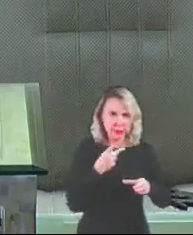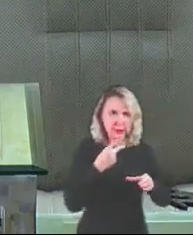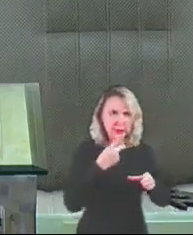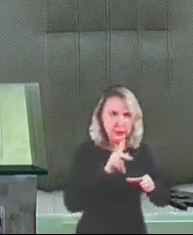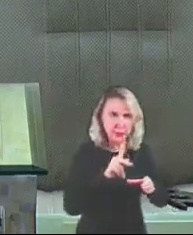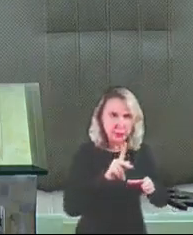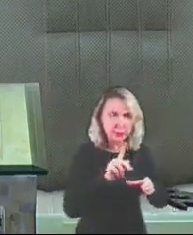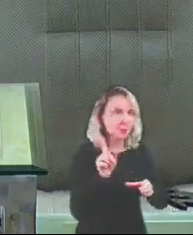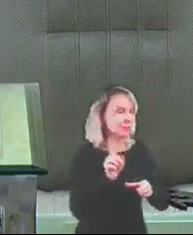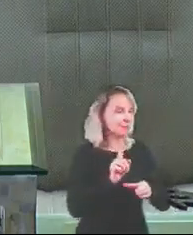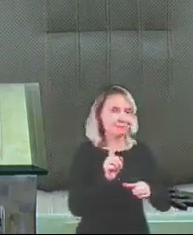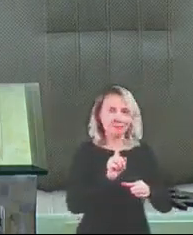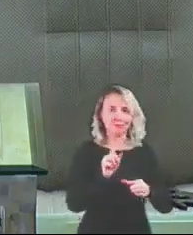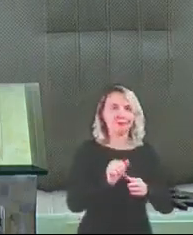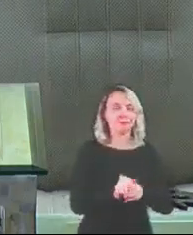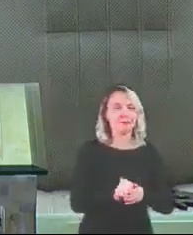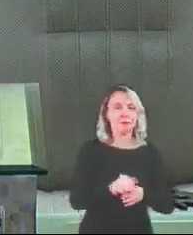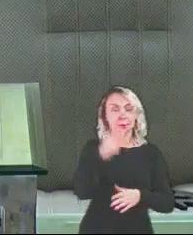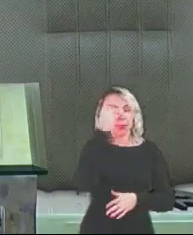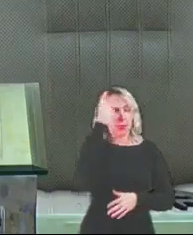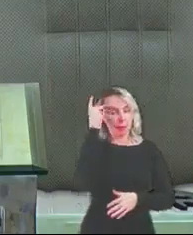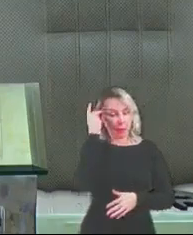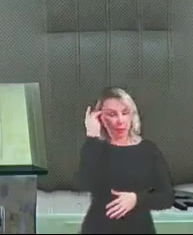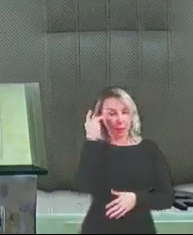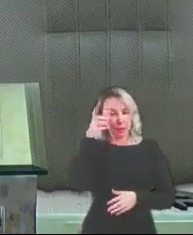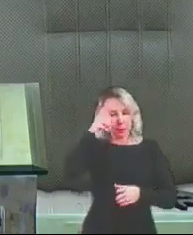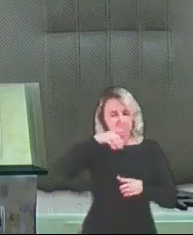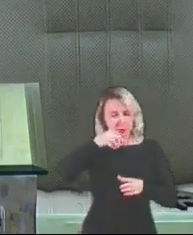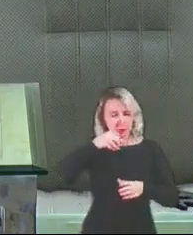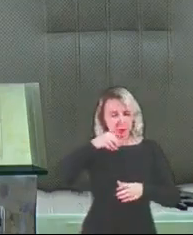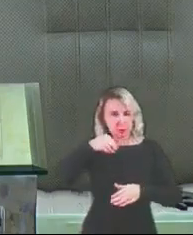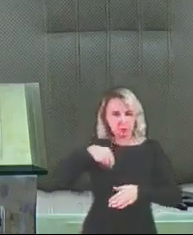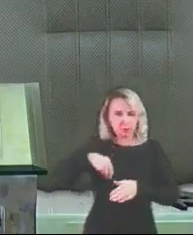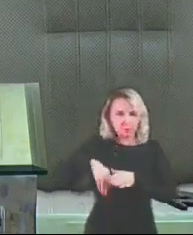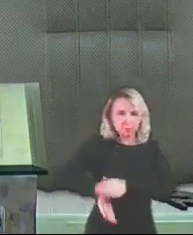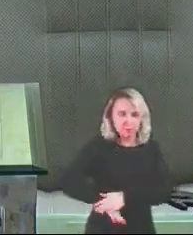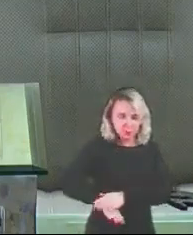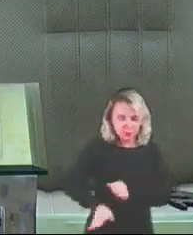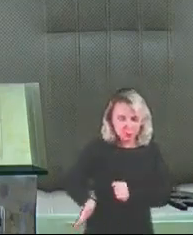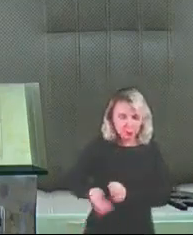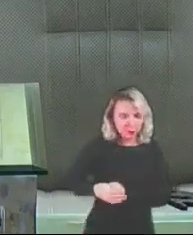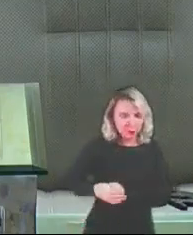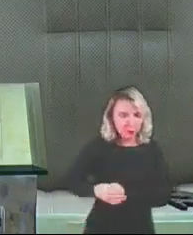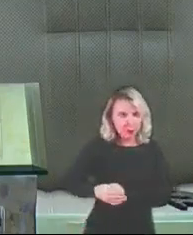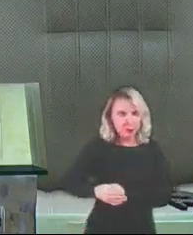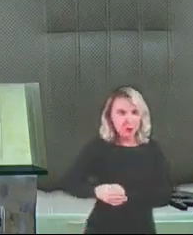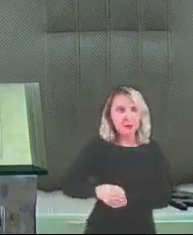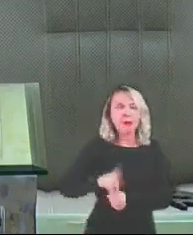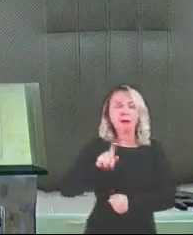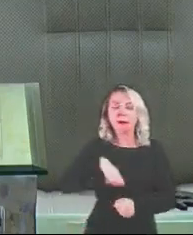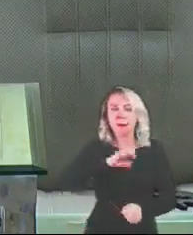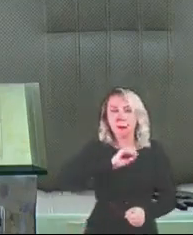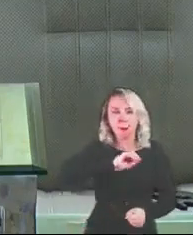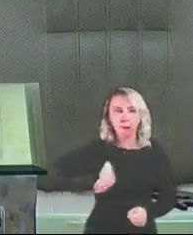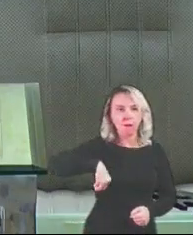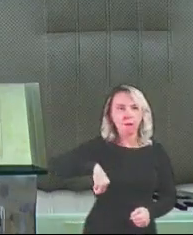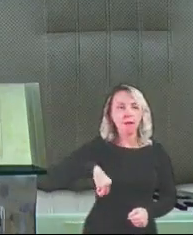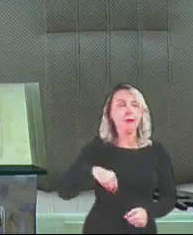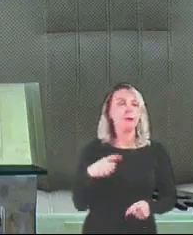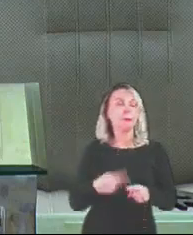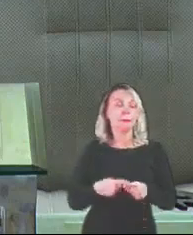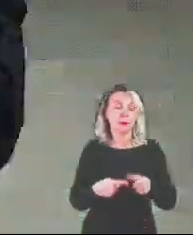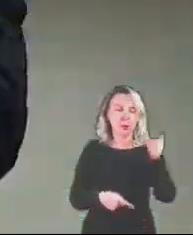quem retém o dízimo, irmãos, é ladrão. Está recolhendo aquilo que não é seu. Traz maldição, traz o devorador,